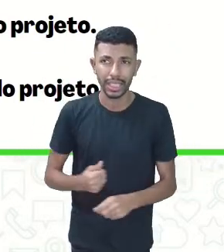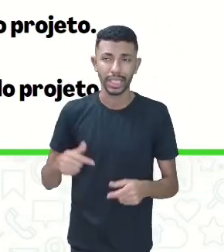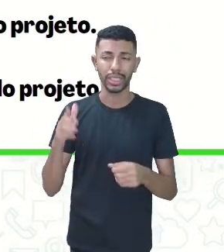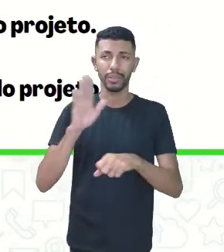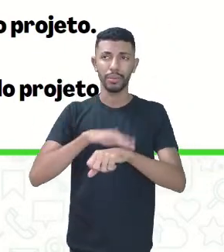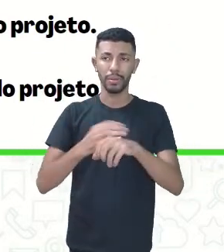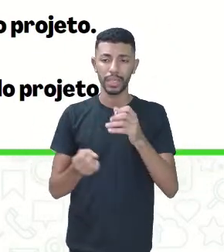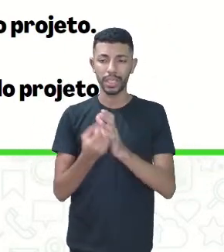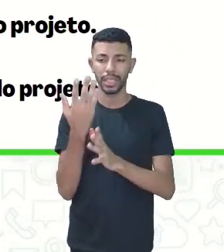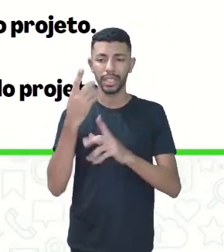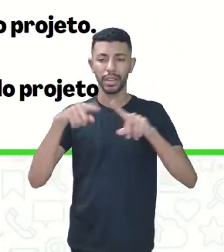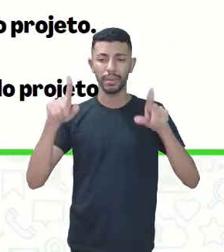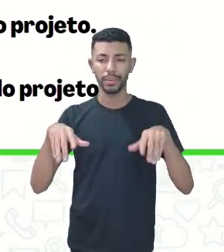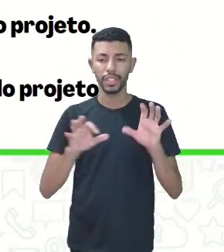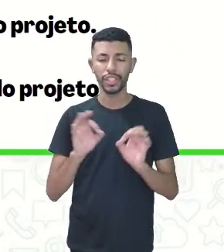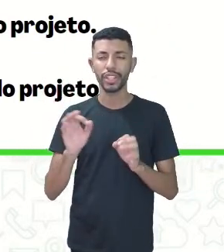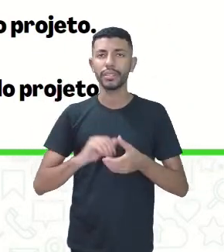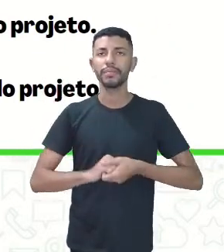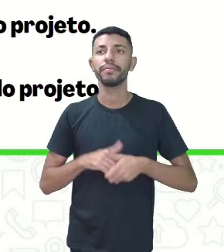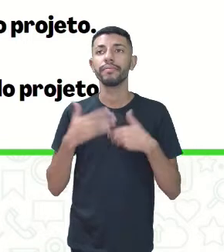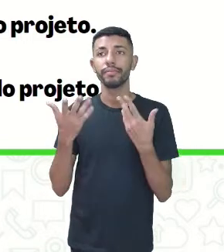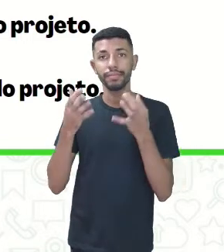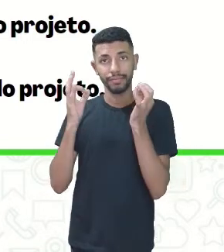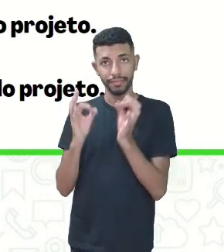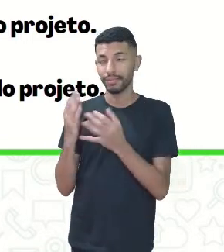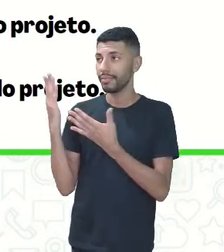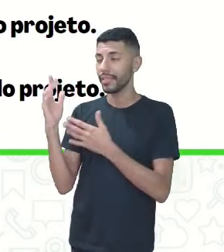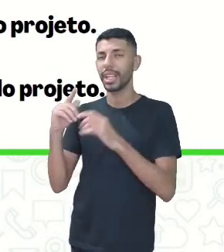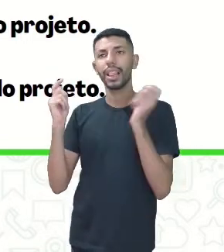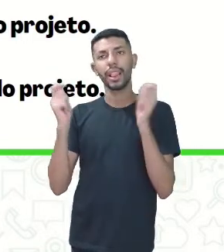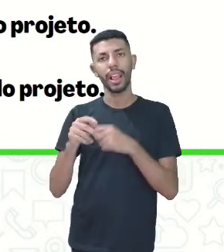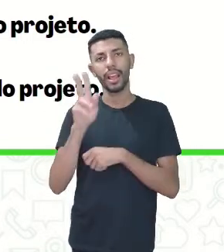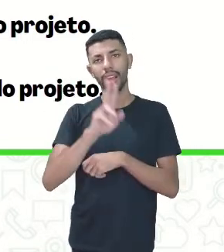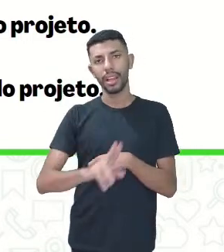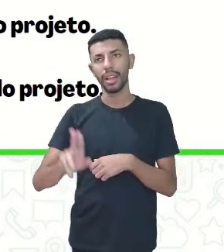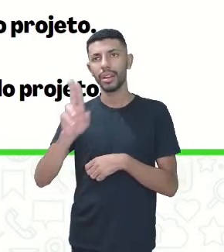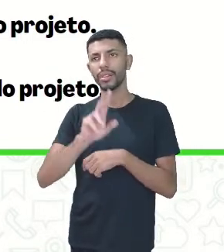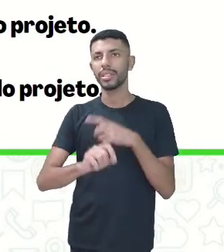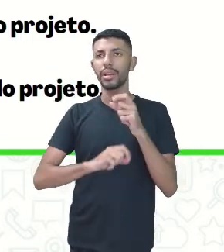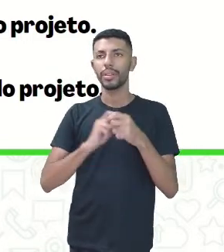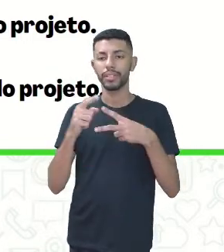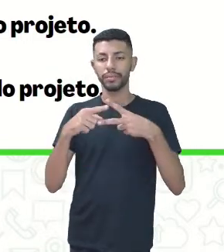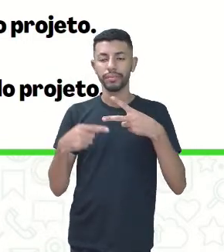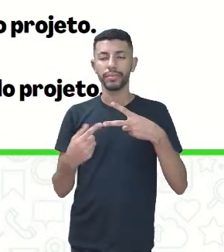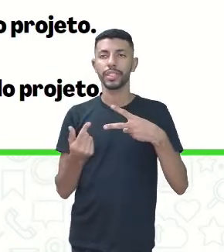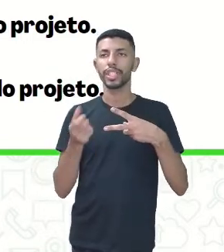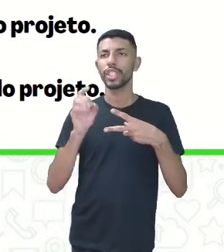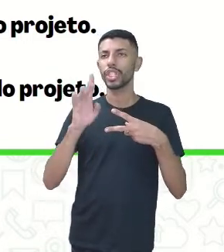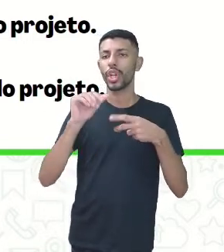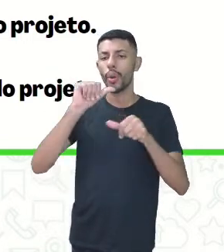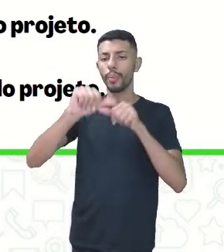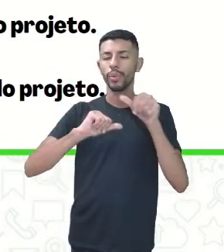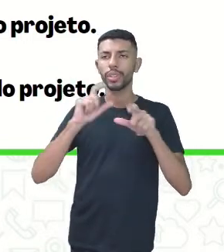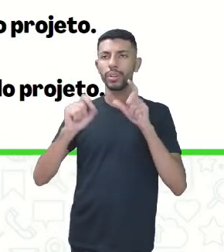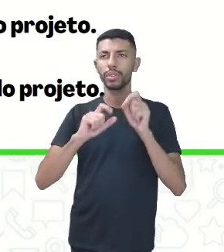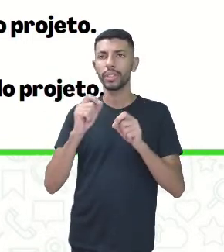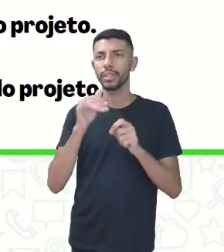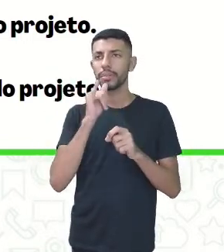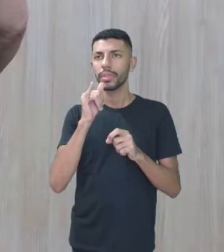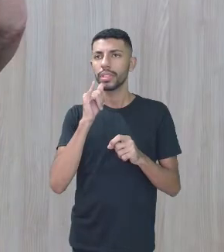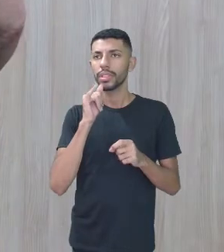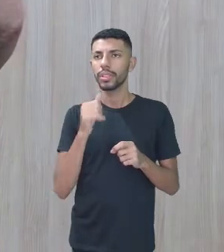do projeto. Tá certo, gente? Então, a gente pode usar, né? A gente só vai mudar ali o quê? Que uma está